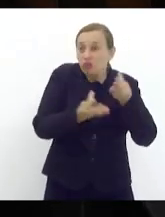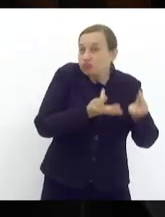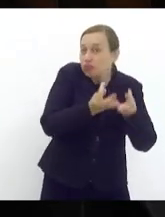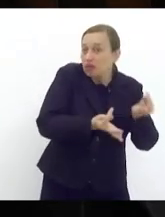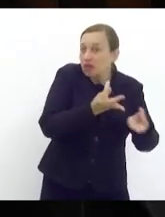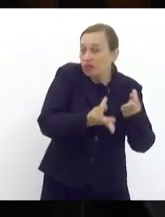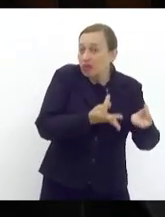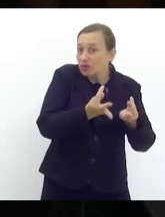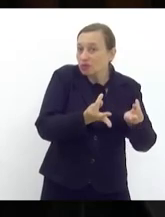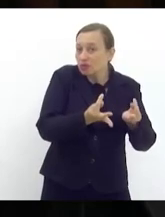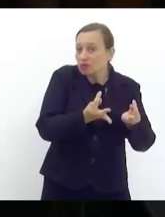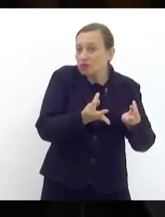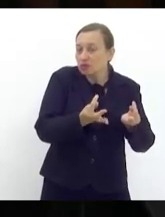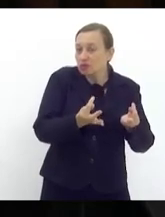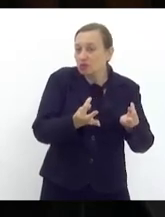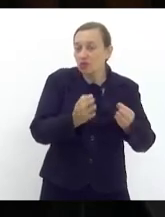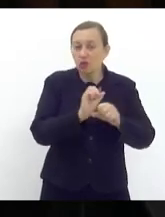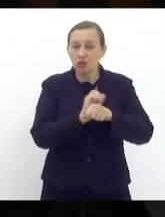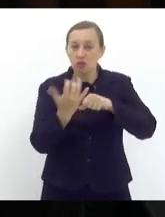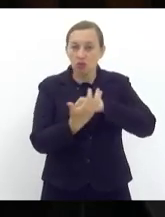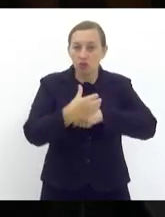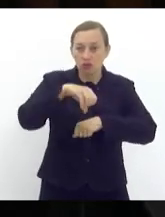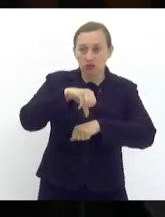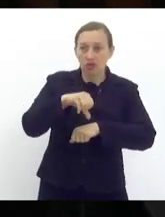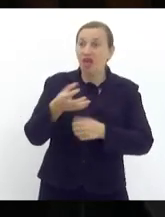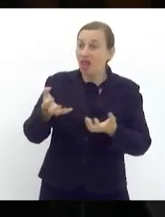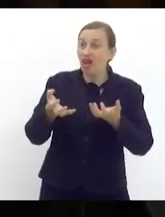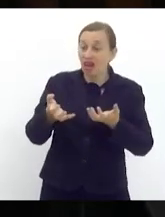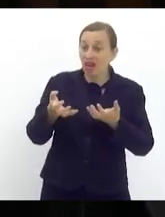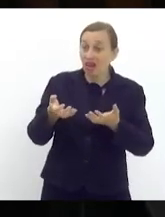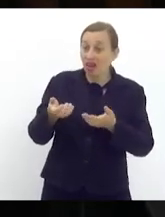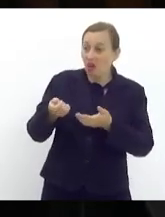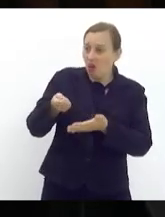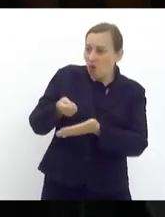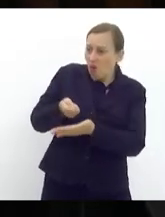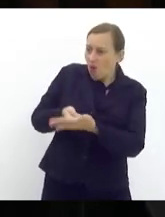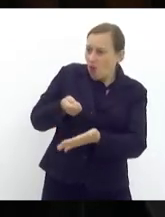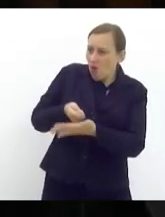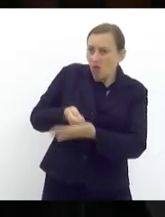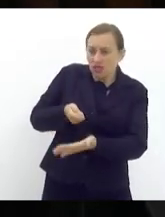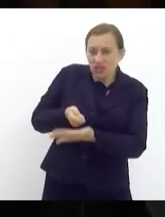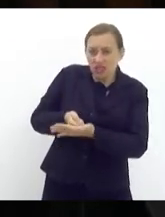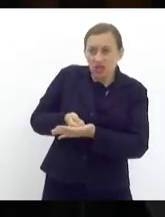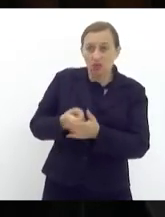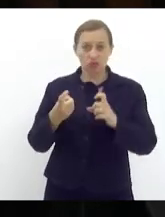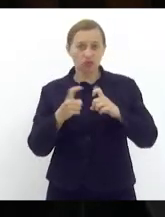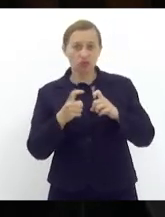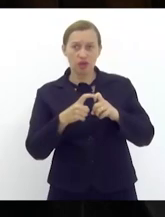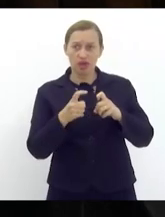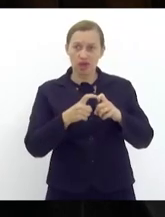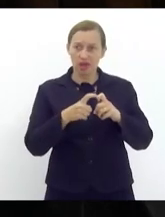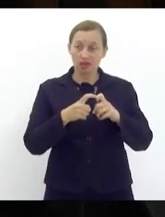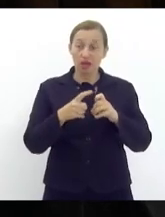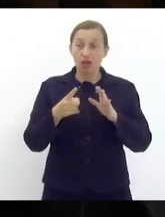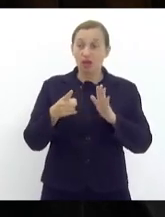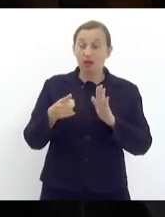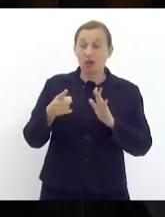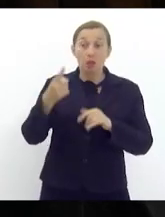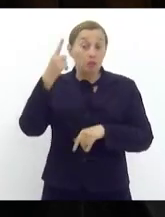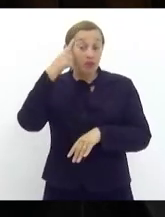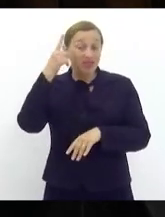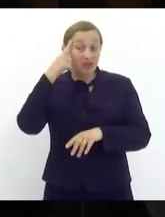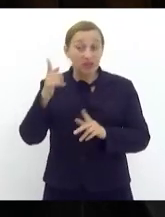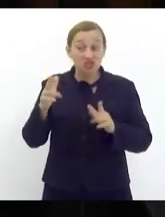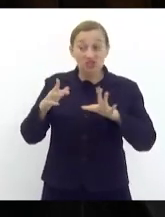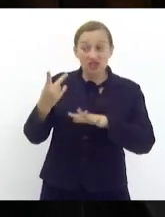tratamento da Covid. Ela quer imputar aos médicos que têm um pensamento diferente